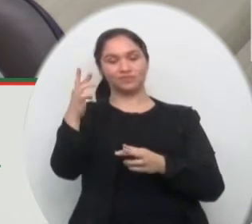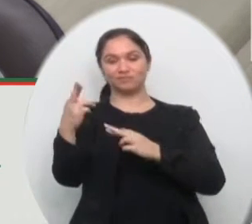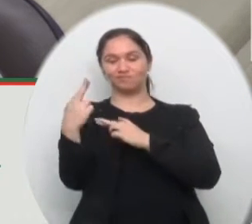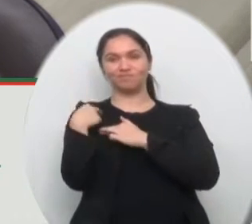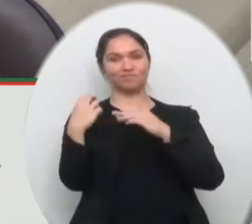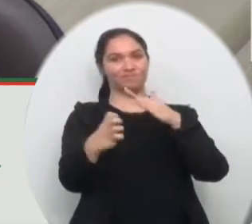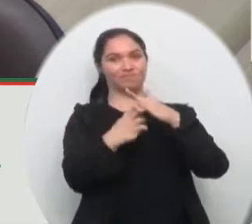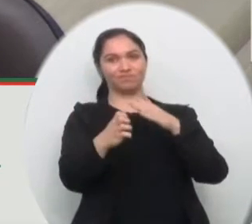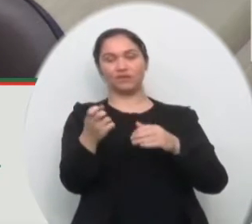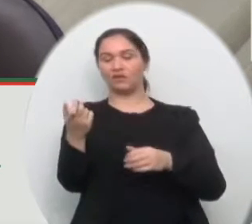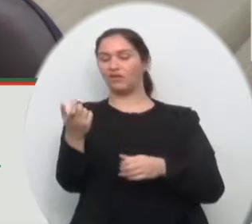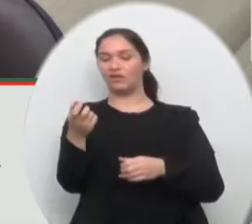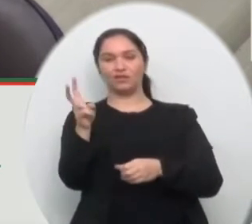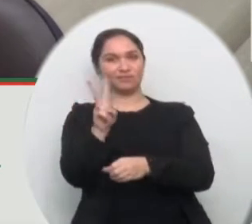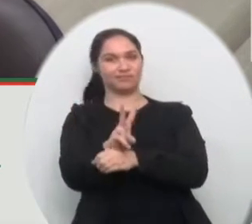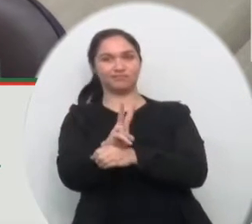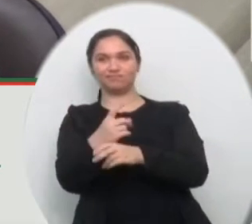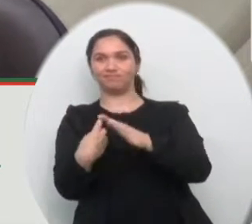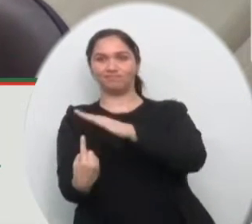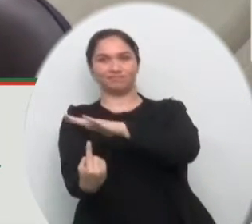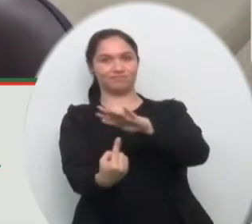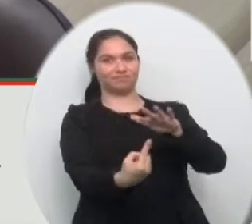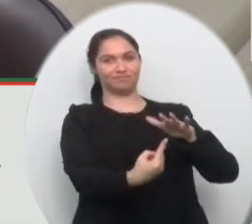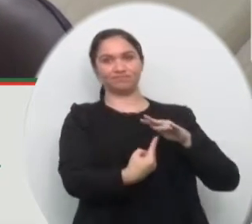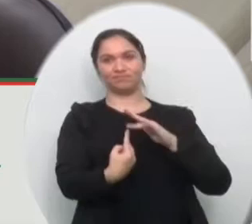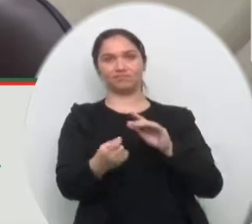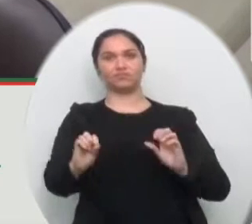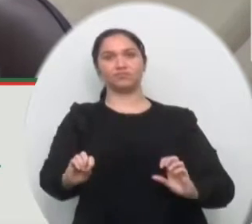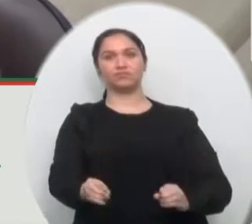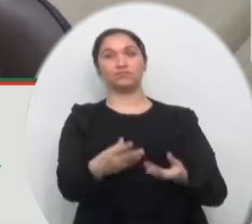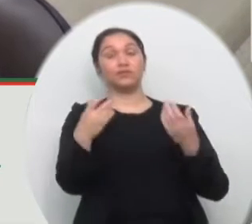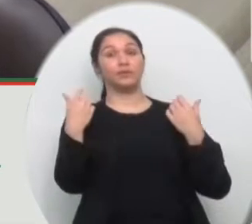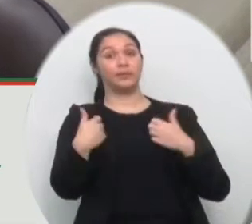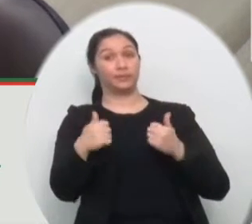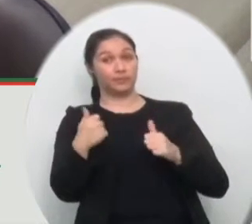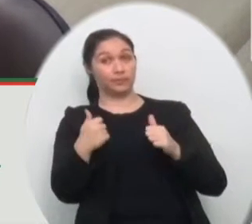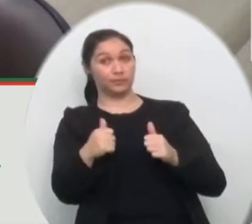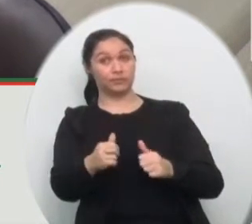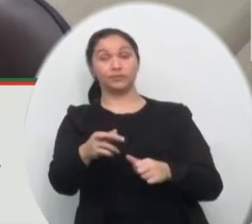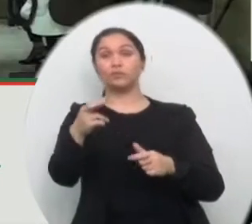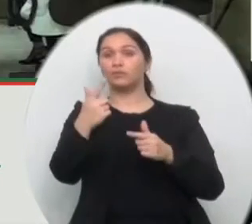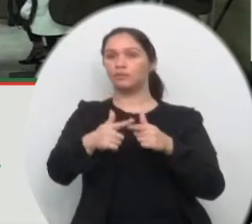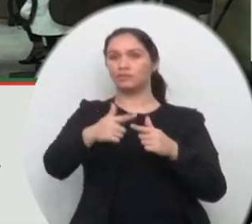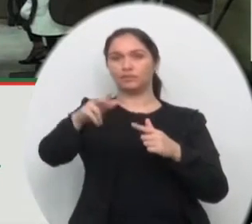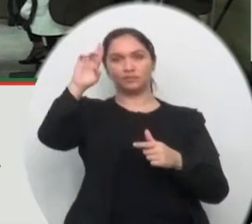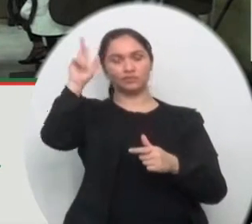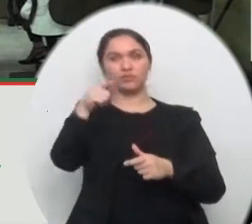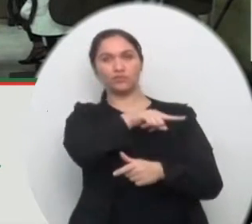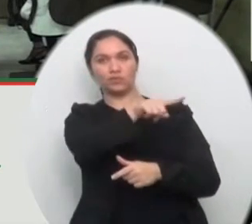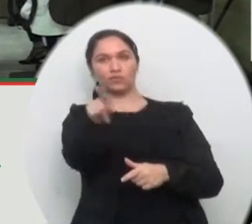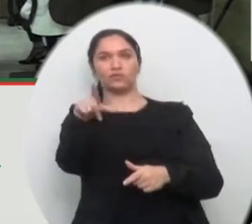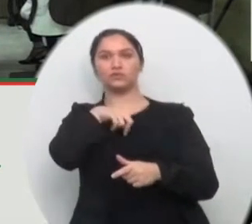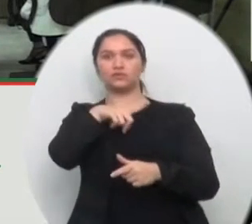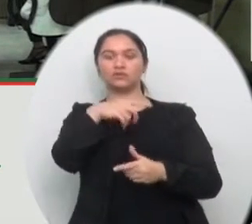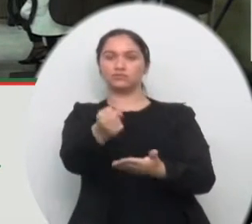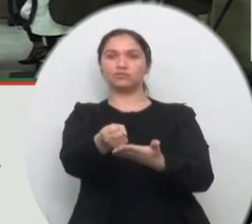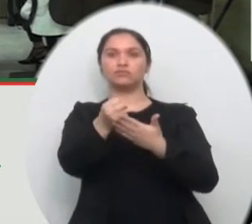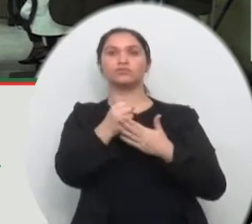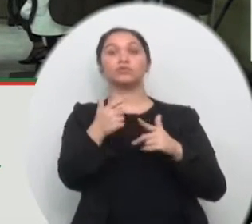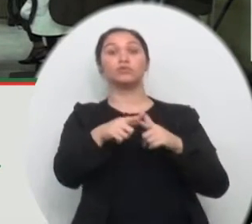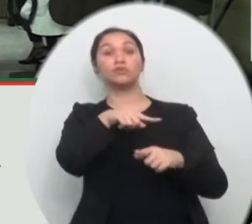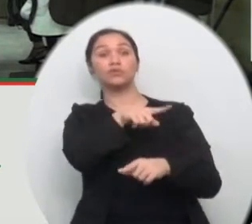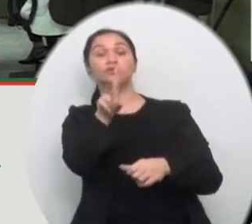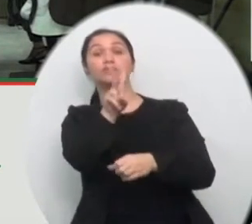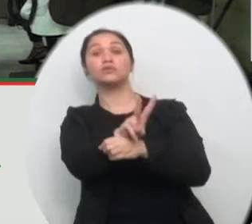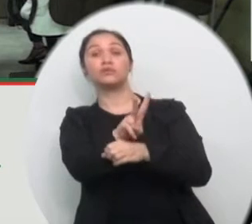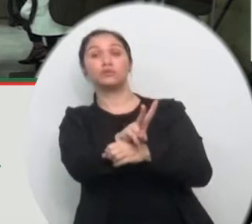que temos que ter resultado positivo sobre isso. E vocês estão aqui para isso, né? Para fiscalizar. Tá?